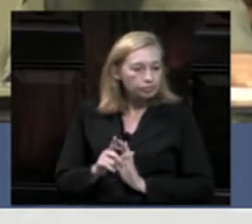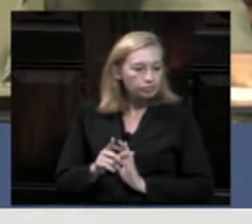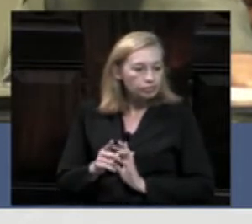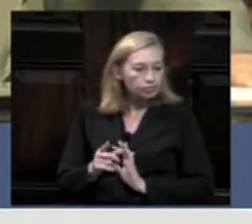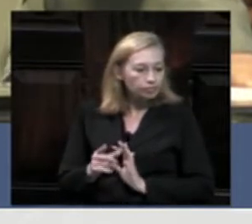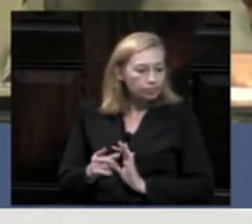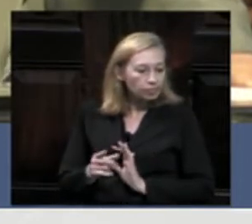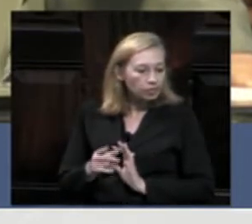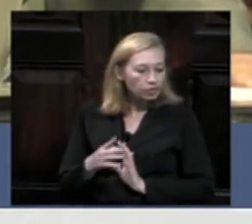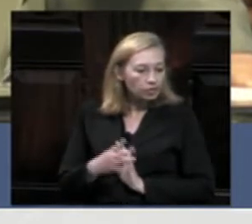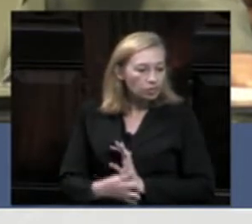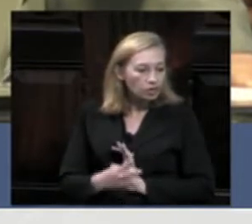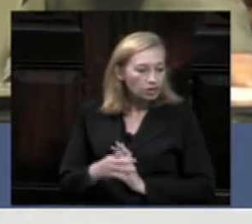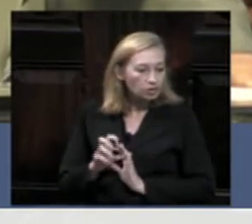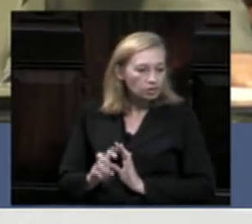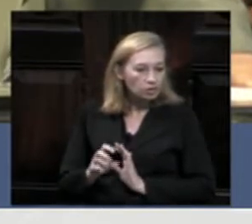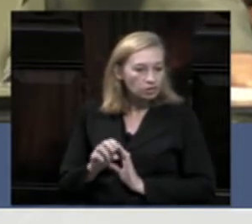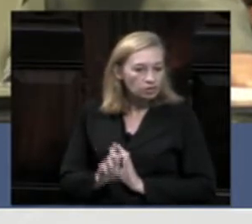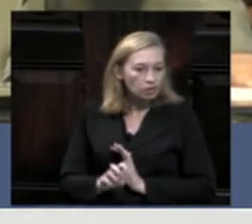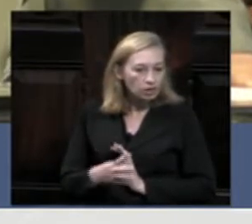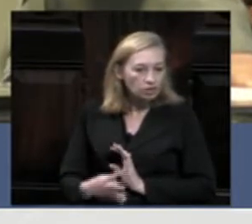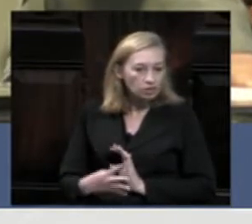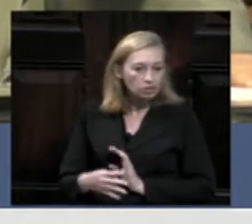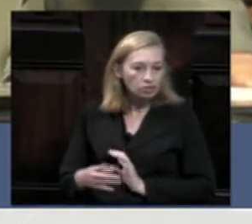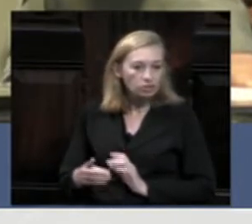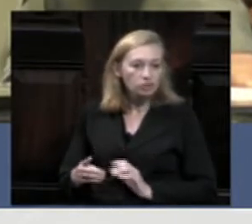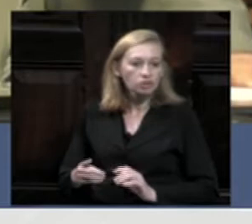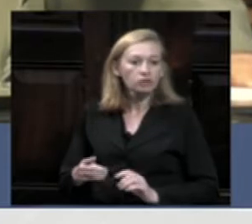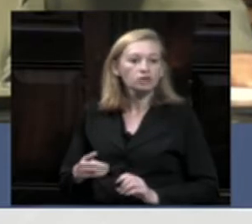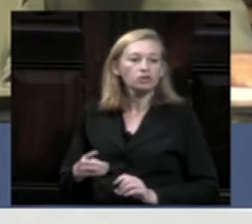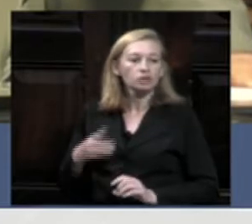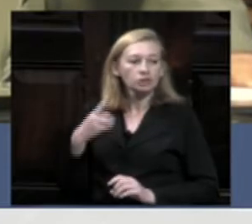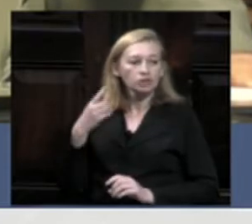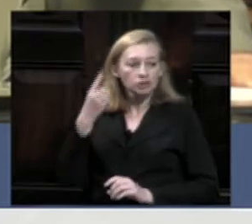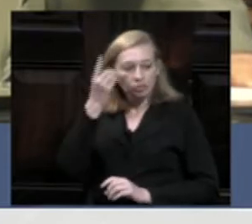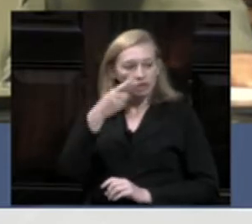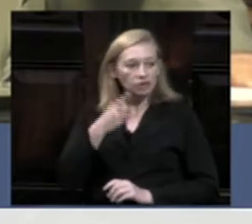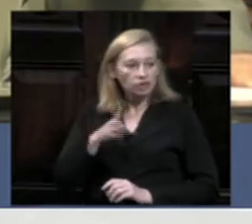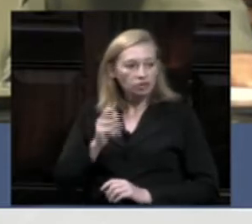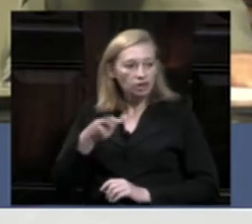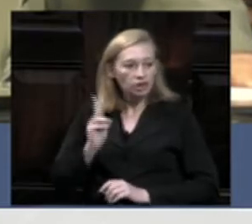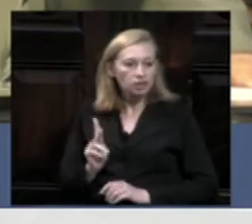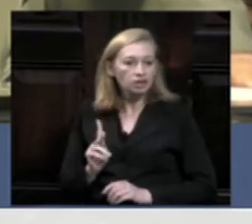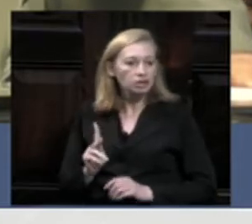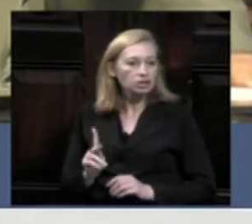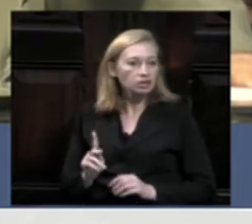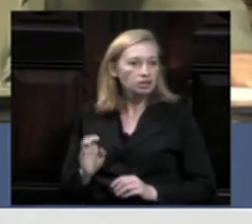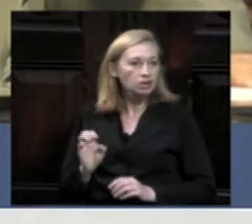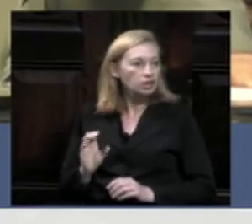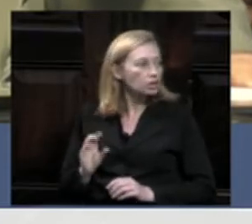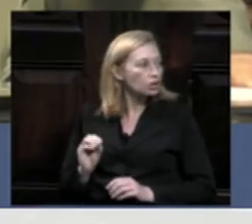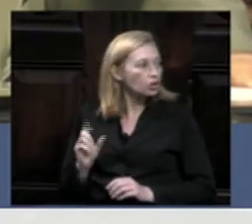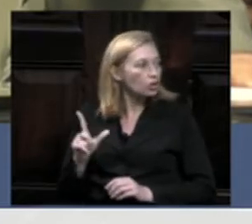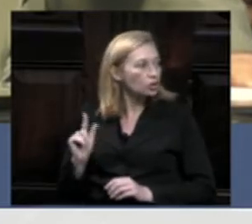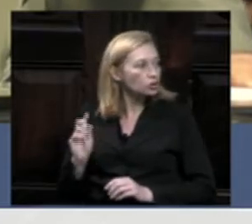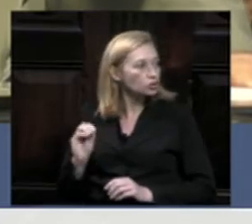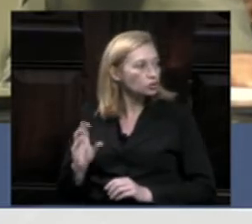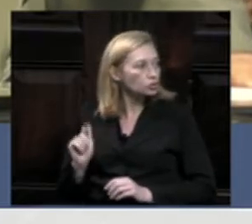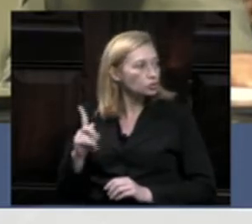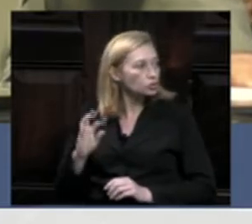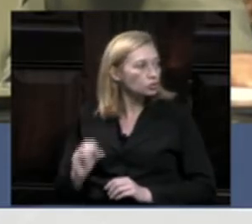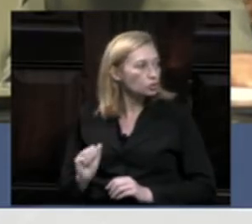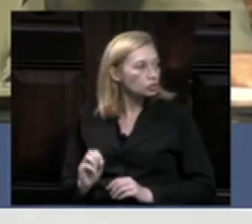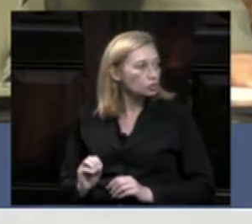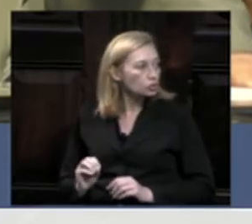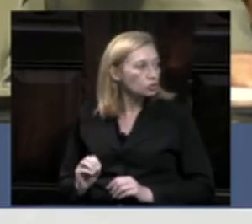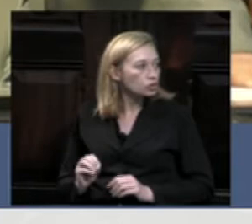4054-A de 2018, de autoria do deputado Anderson Nogueira e Valdec Carneiro, que cria o circuito histórico e arqueológico da Pequena África e incentiva a criação de circuitos